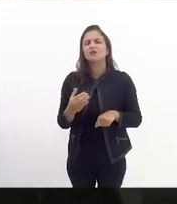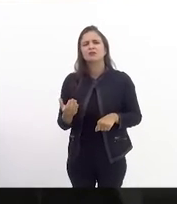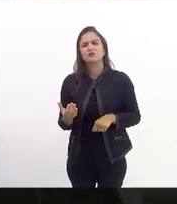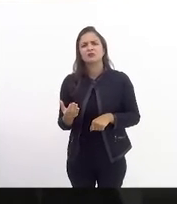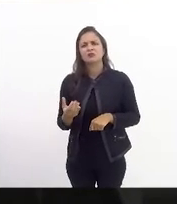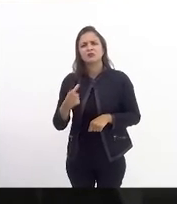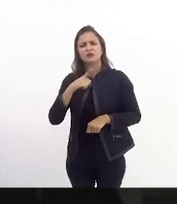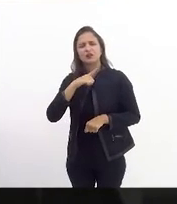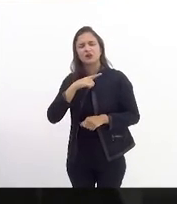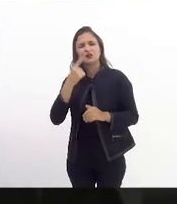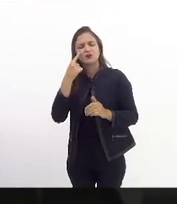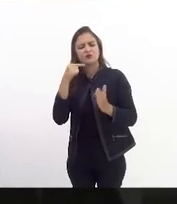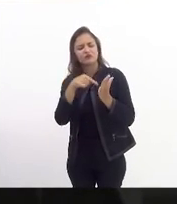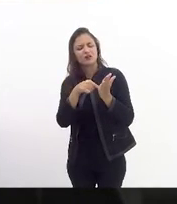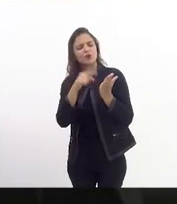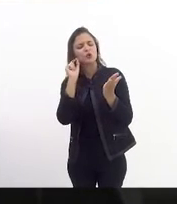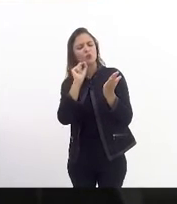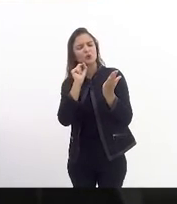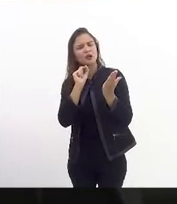estão afirmando